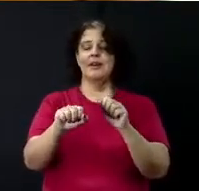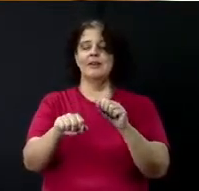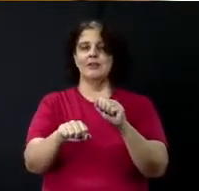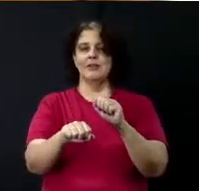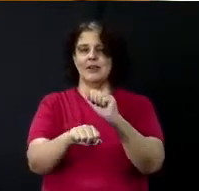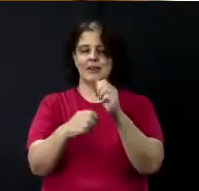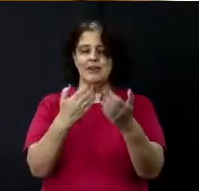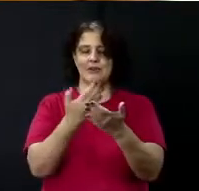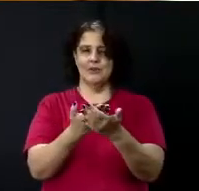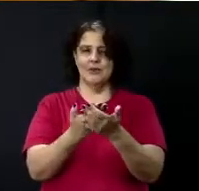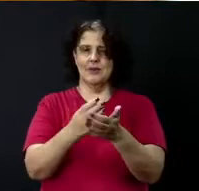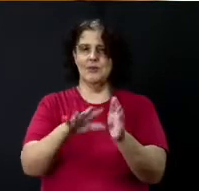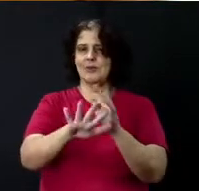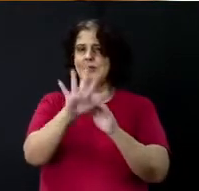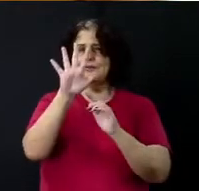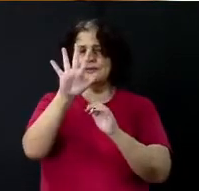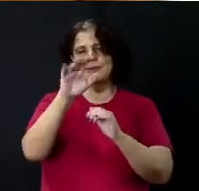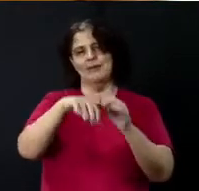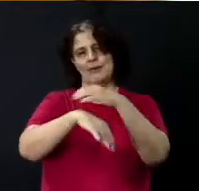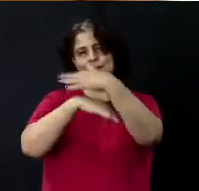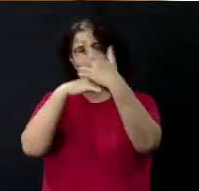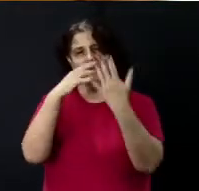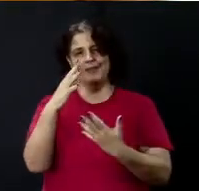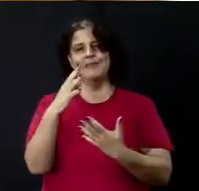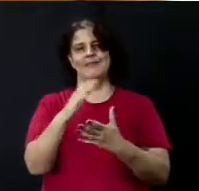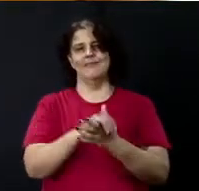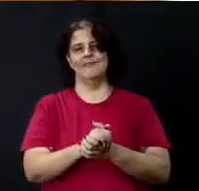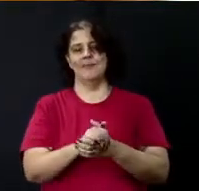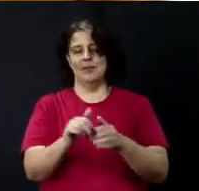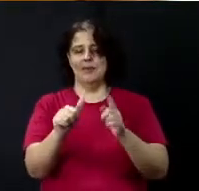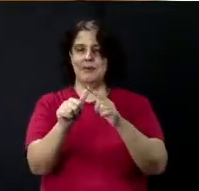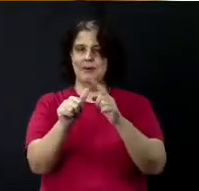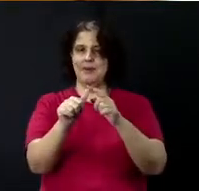primeiro foi a transformação da água em vinho,